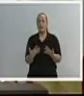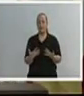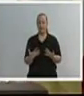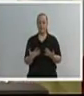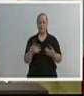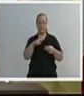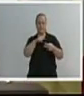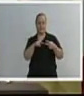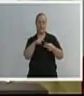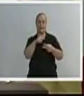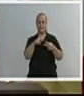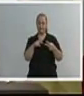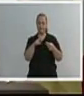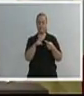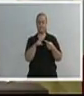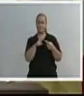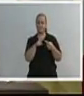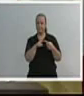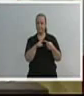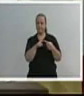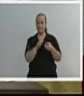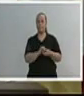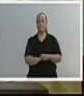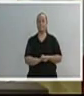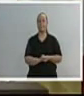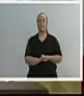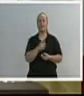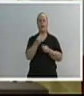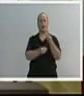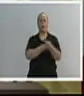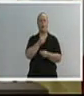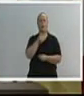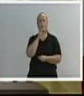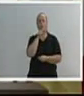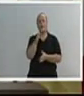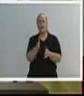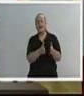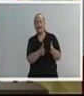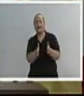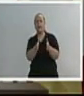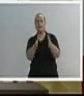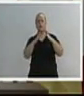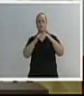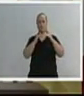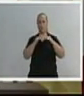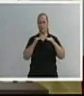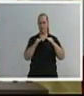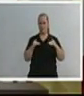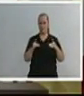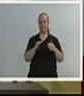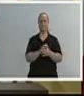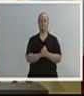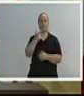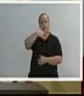de dois assuntos. Primeiro assunto é sobre o desassoreamento do Rio do Texto, que Adriano,